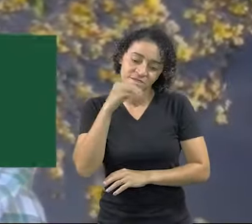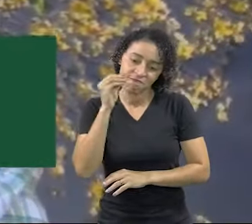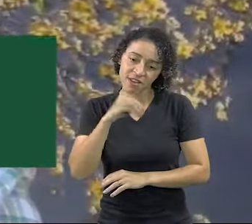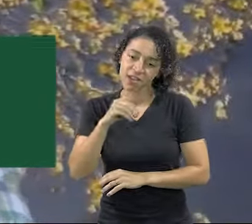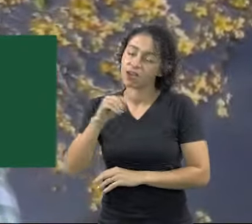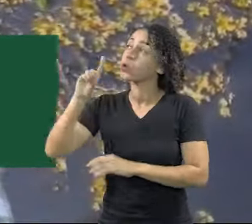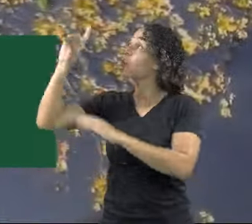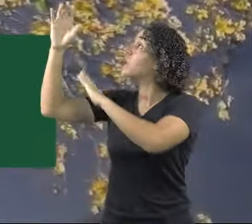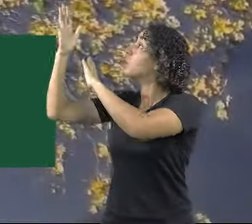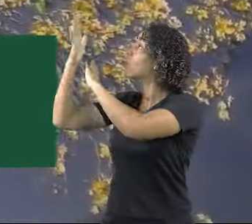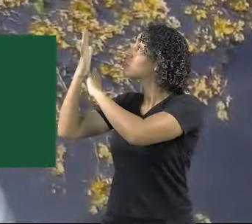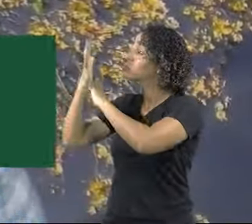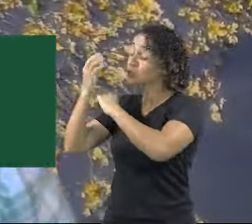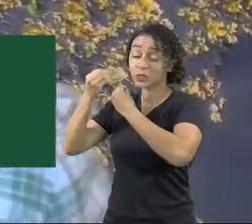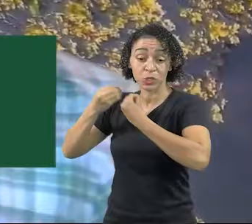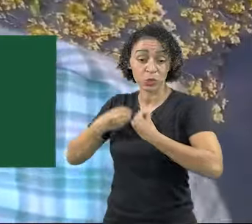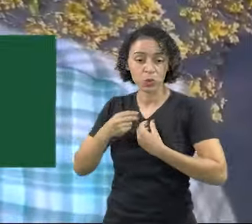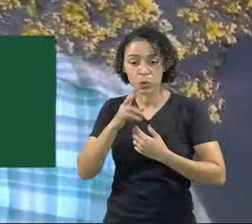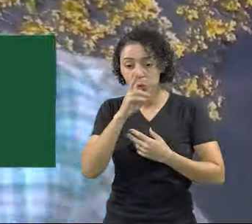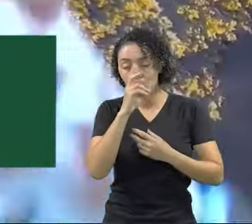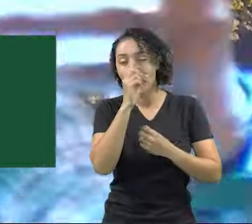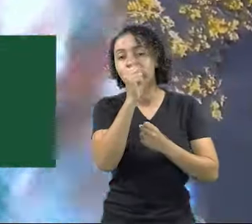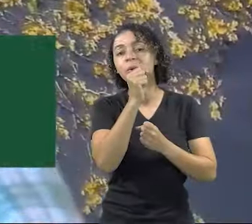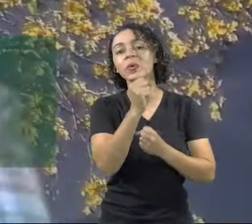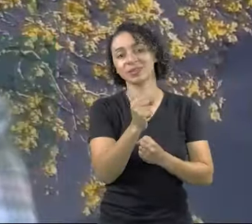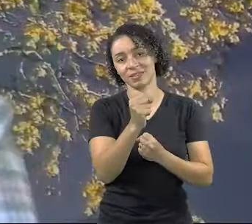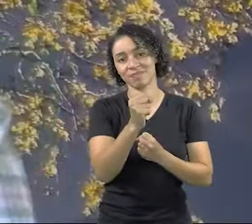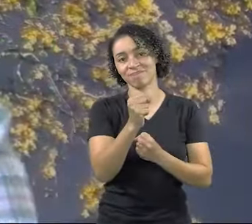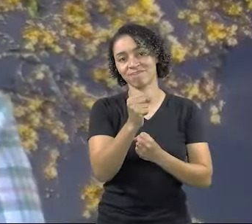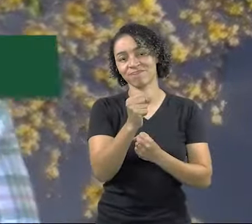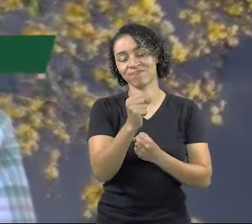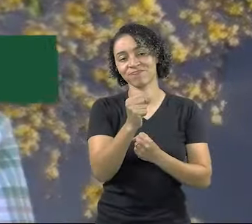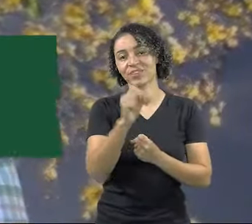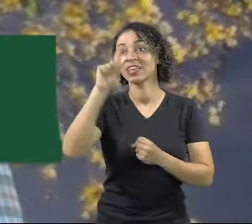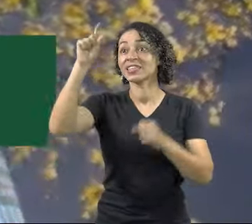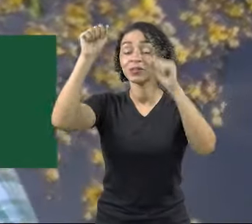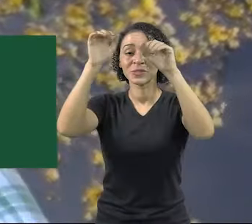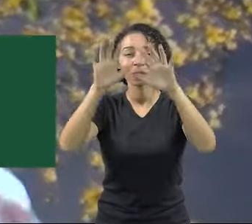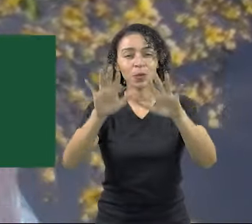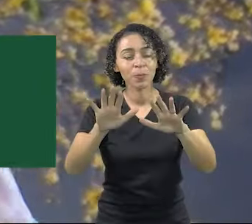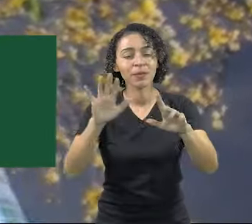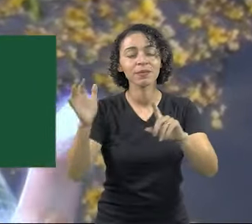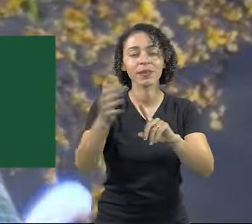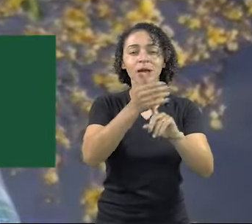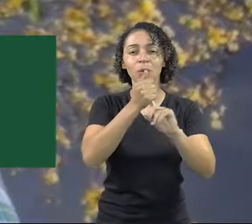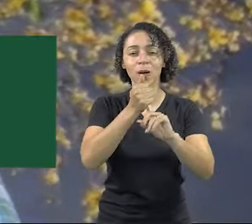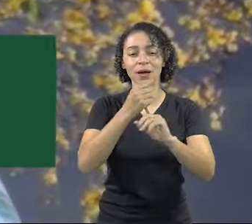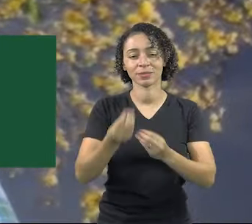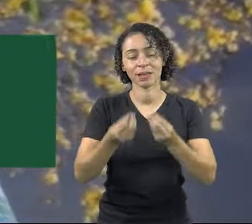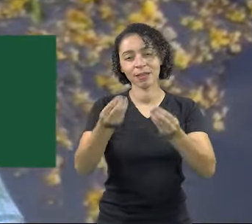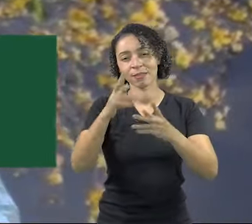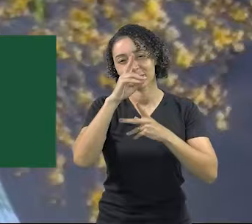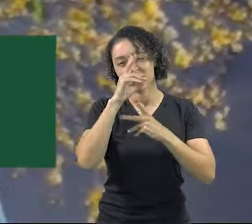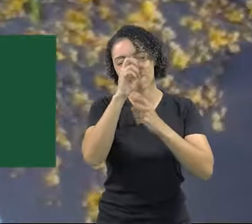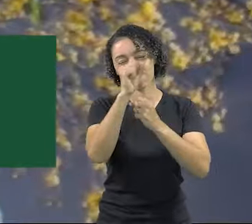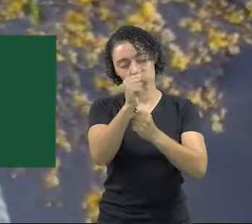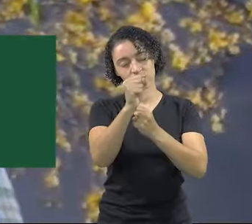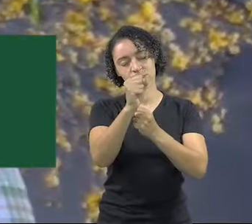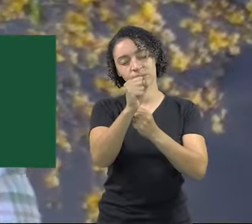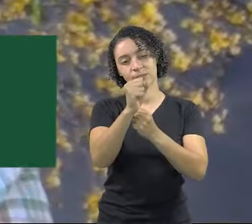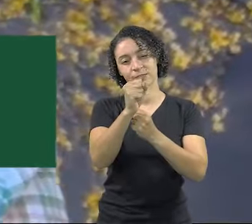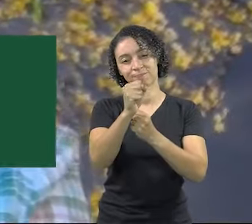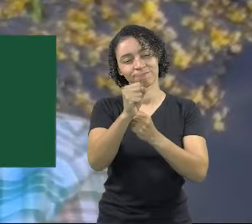se aperfeiçoa na sua fraqueza que Deus te ilumine Que Deus te guarde te dê forças muitas